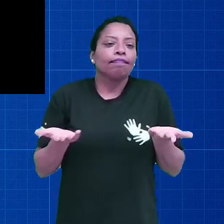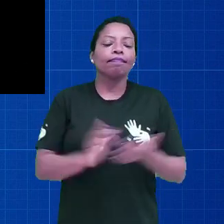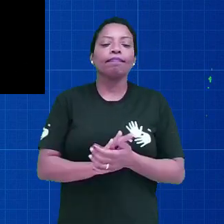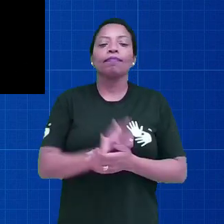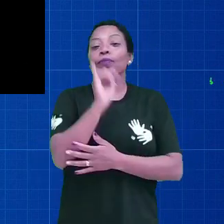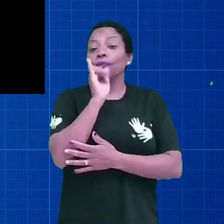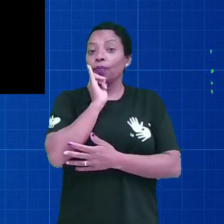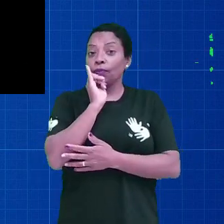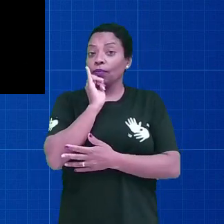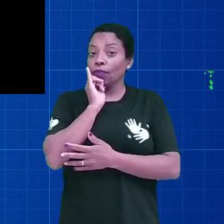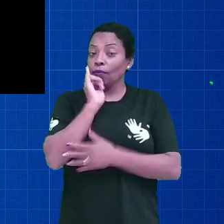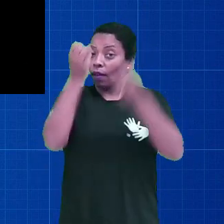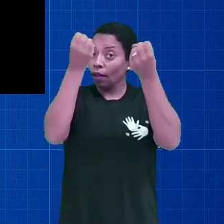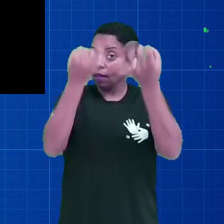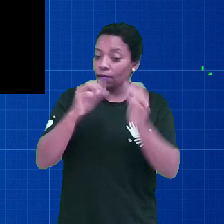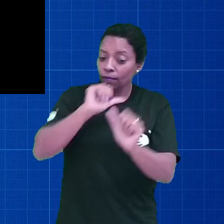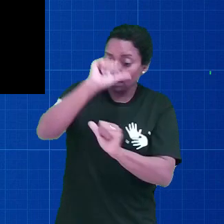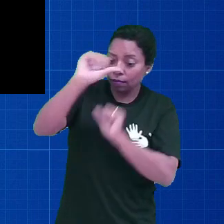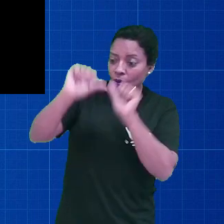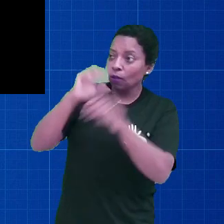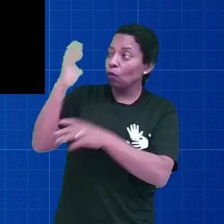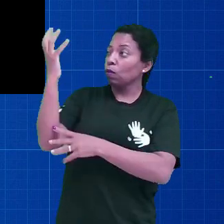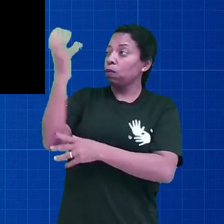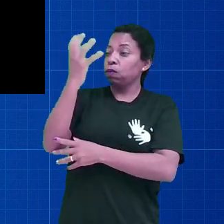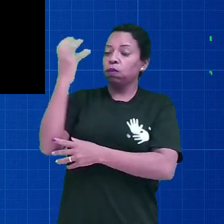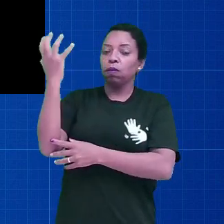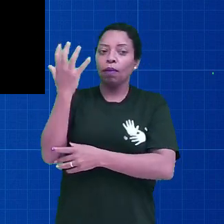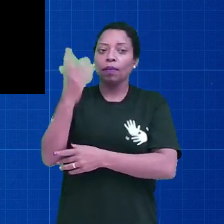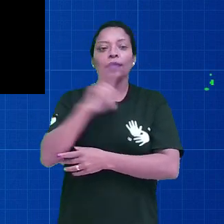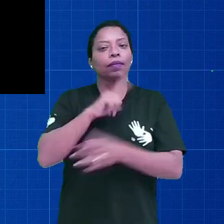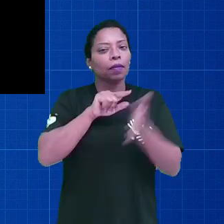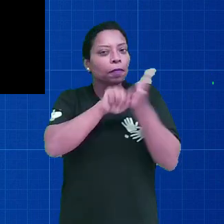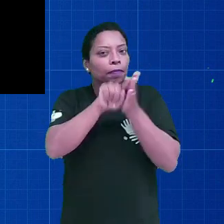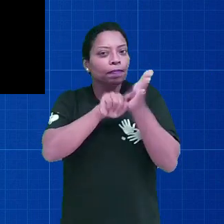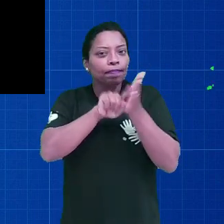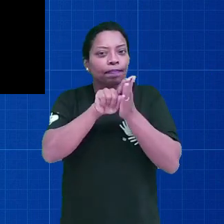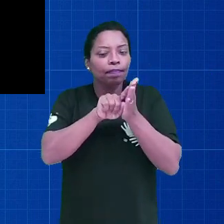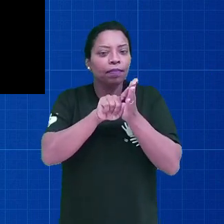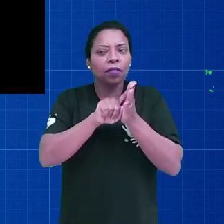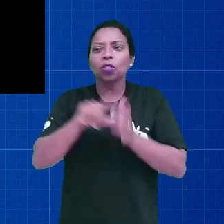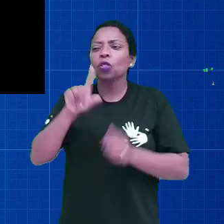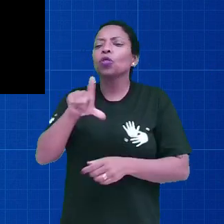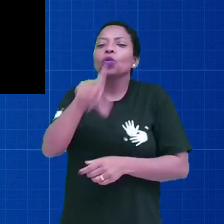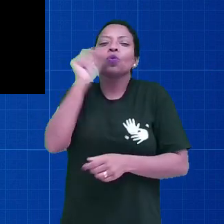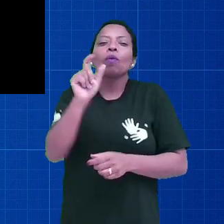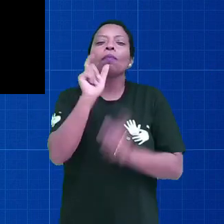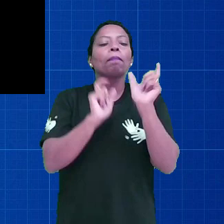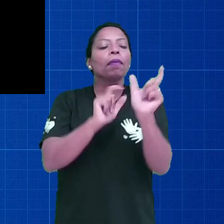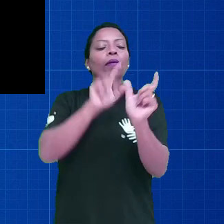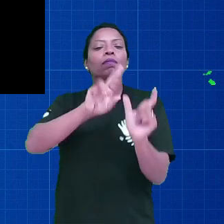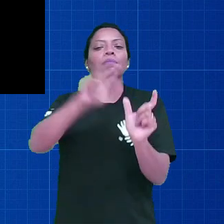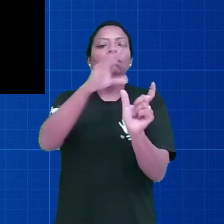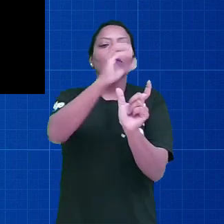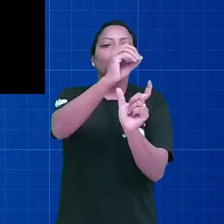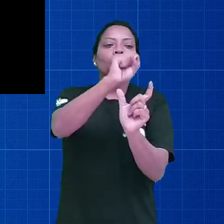fala em mudanças climáticas, e alguns pesquisadores preferem o termo oscilação,